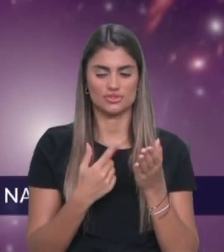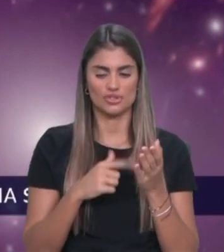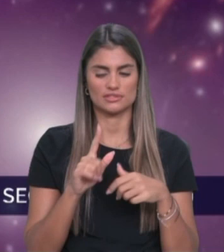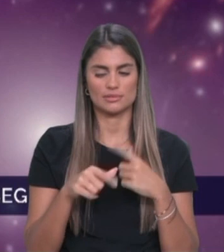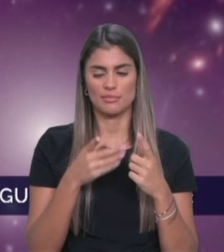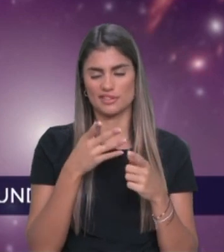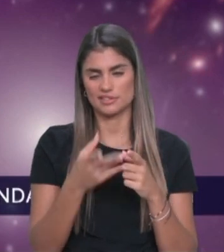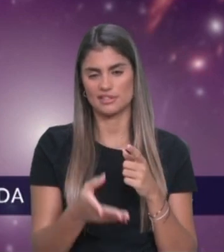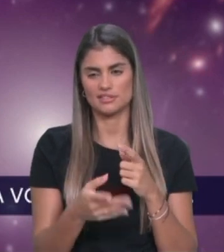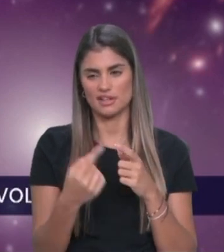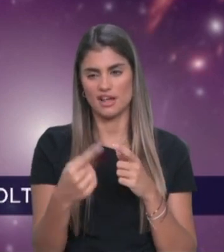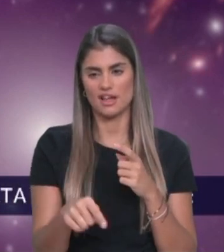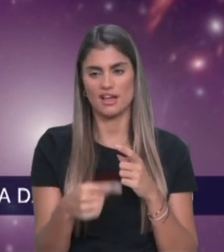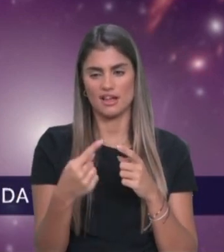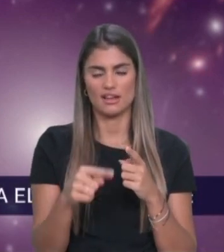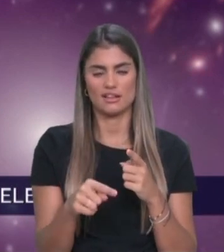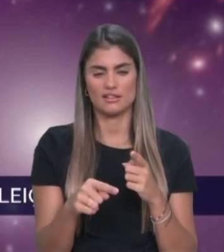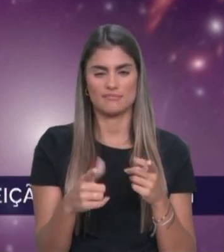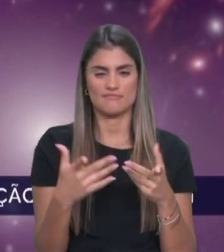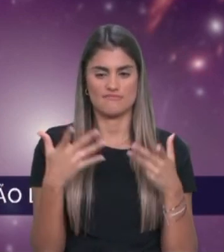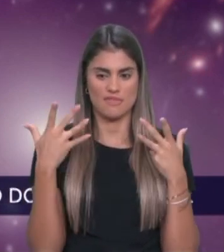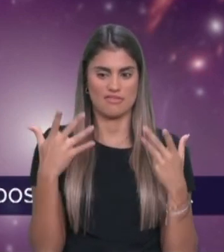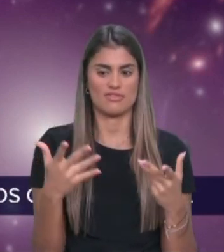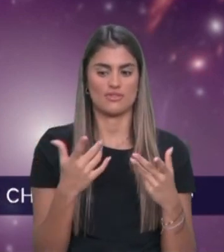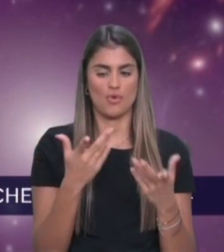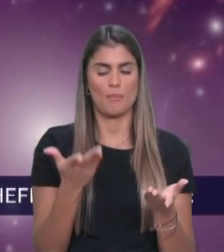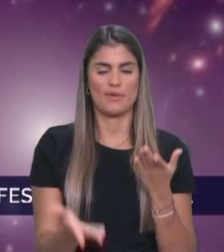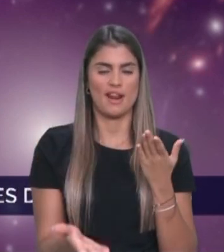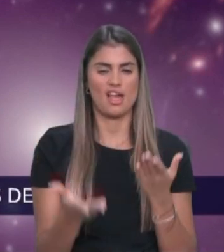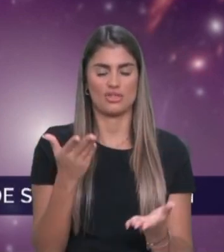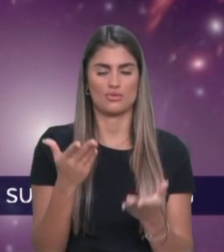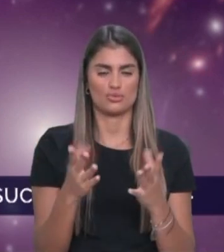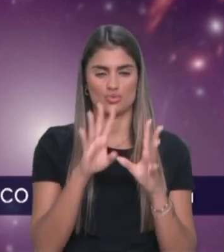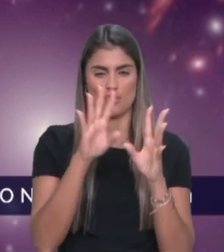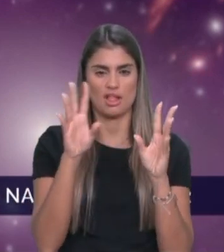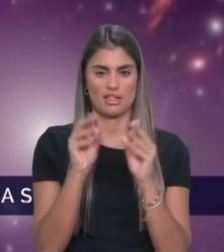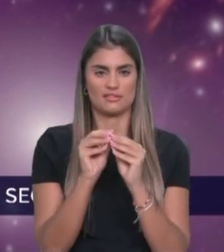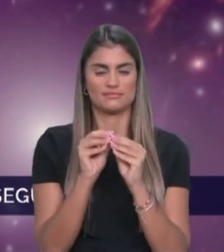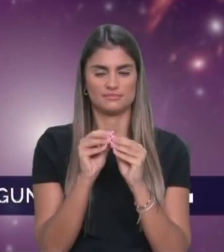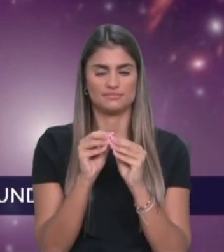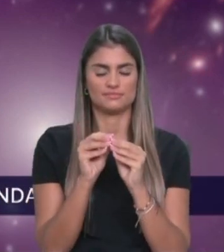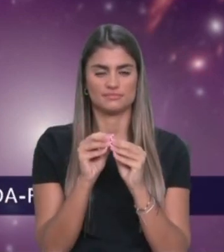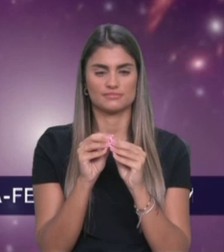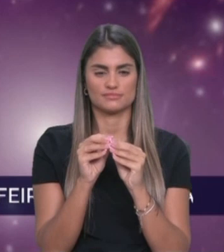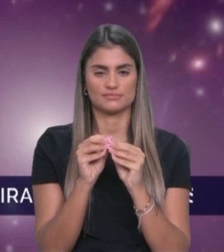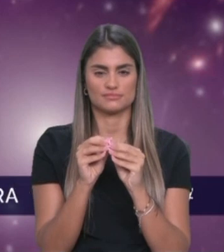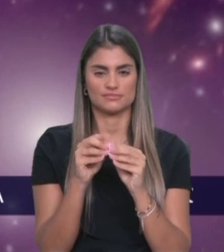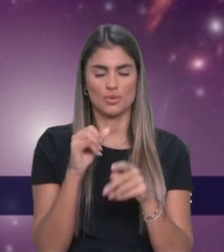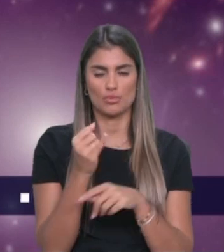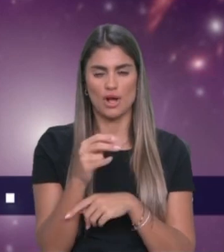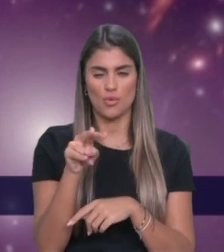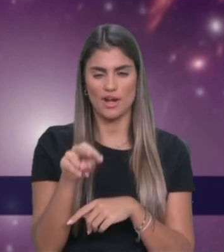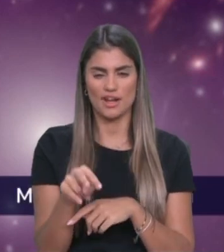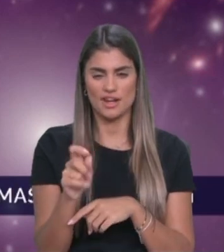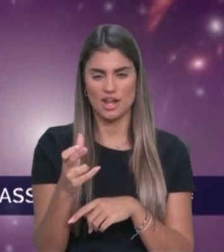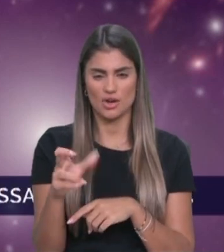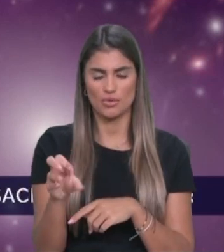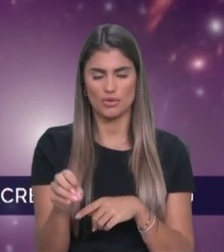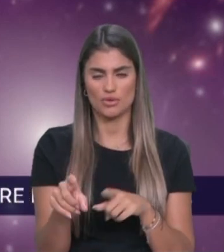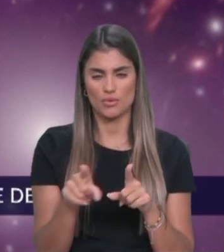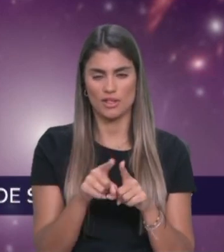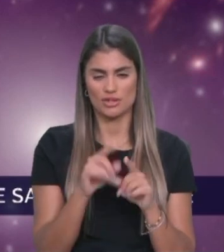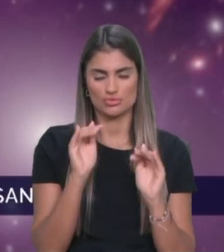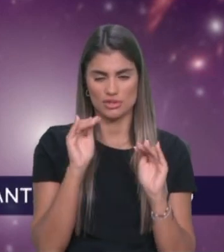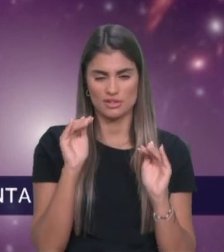dizer que têm massas descomunais, sim, mas quando comparado com a massa total de uma galáxia, estes buracos negros supermaciços têm uma massa muito